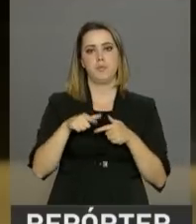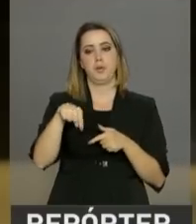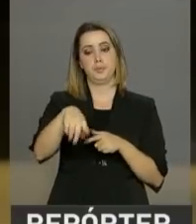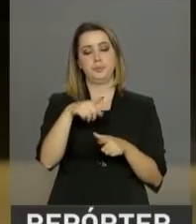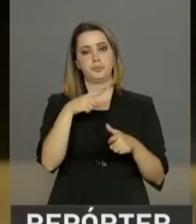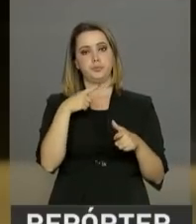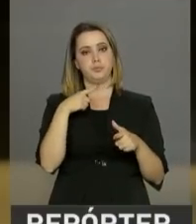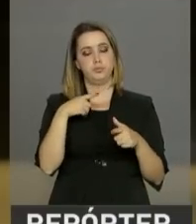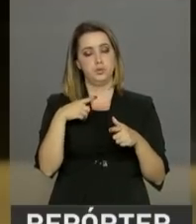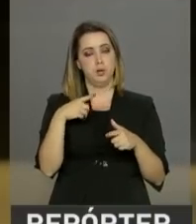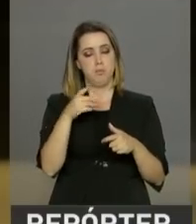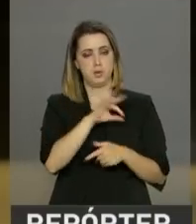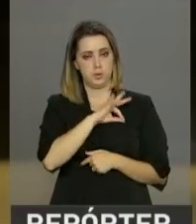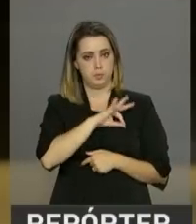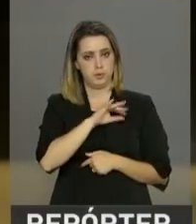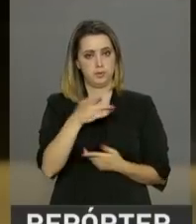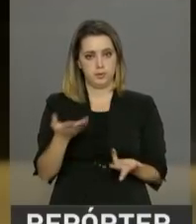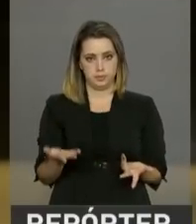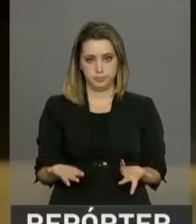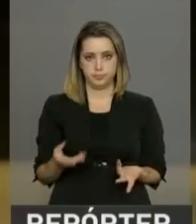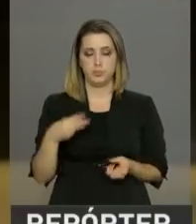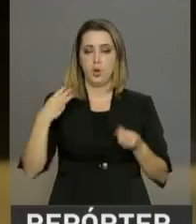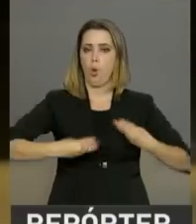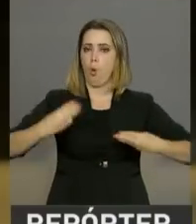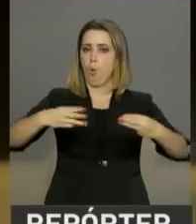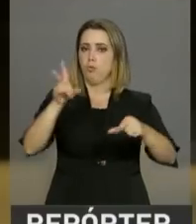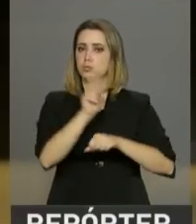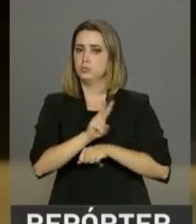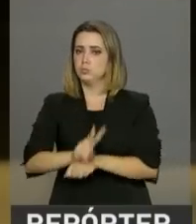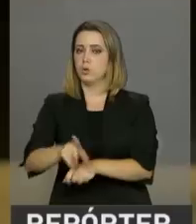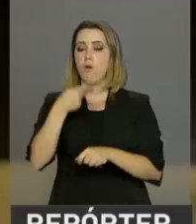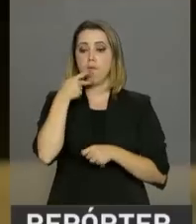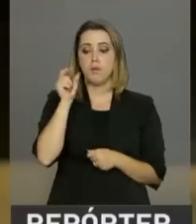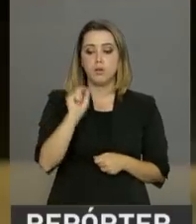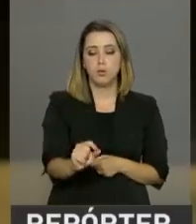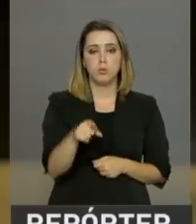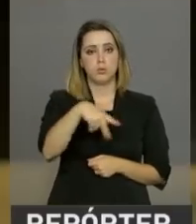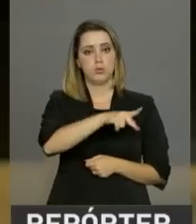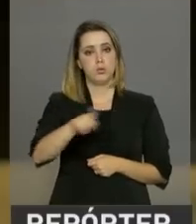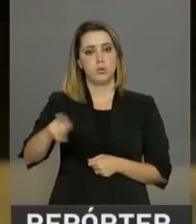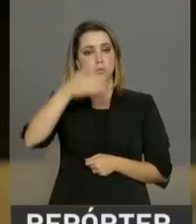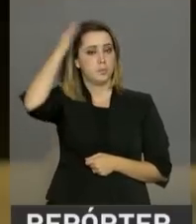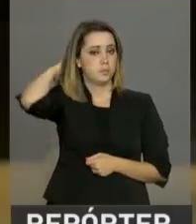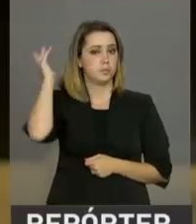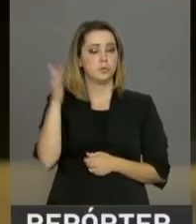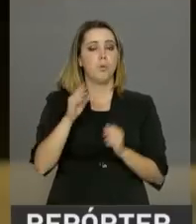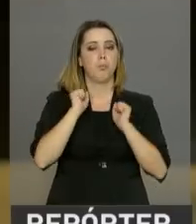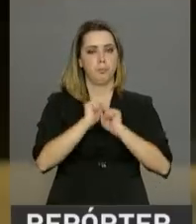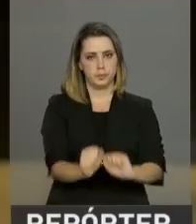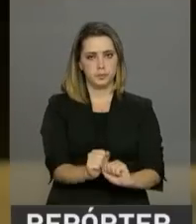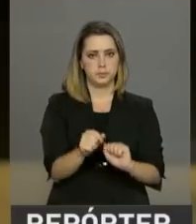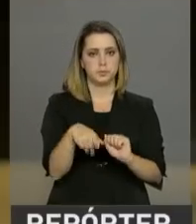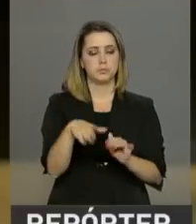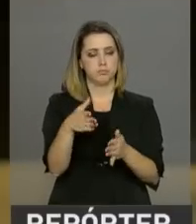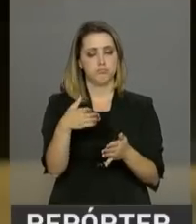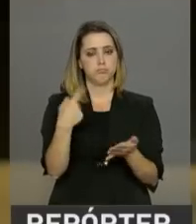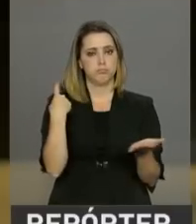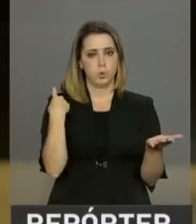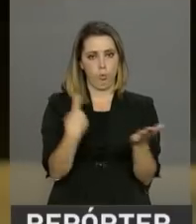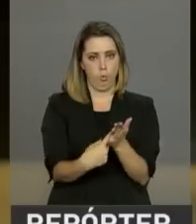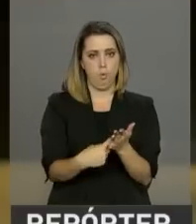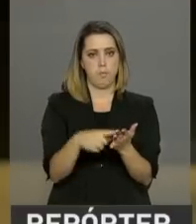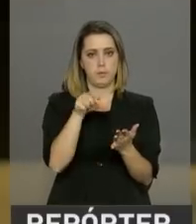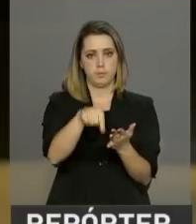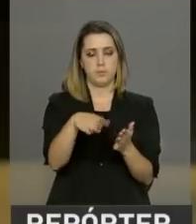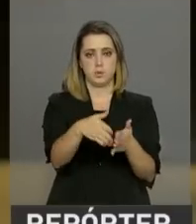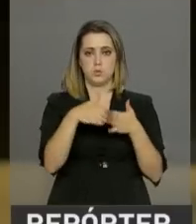policiais militares. O ministro da Defesa, Raul Jungmann, afirmou que o presidente Michel Temer aceitou a